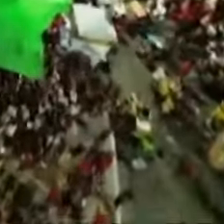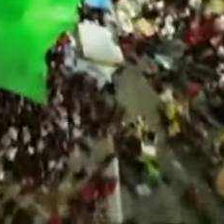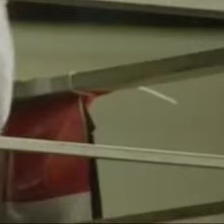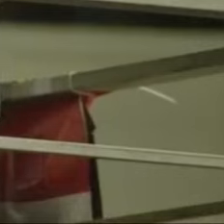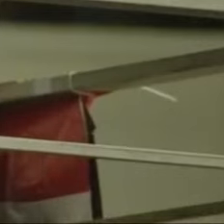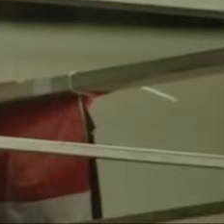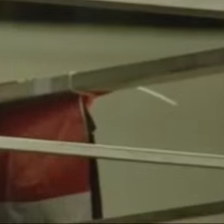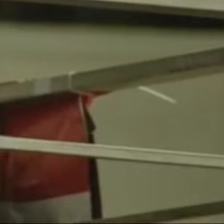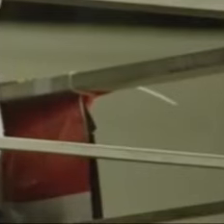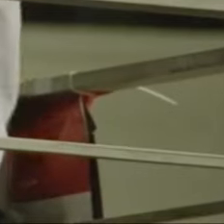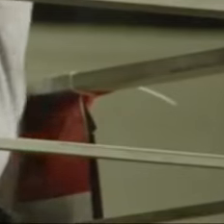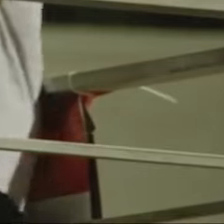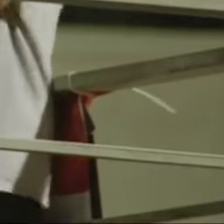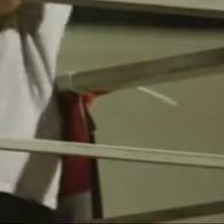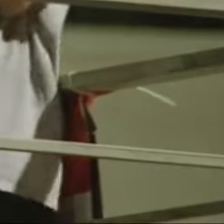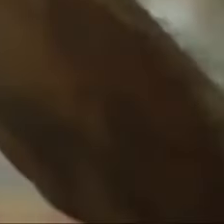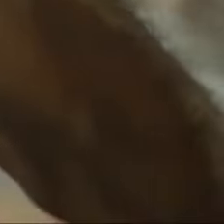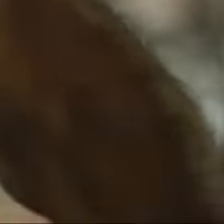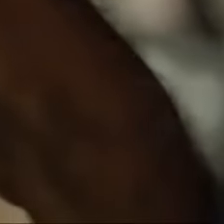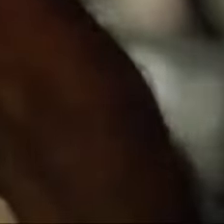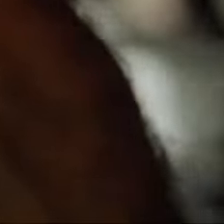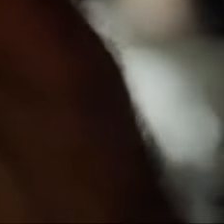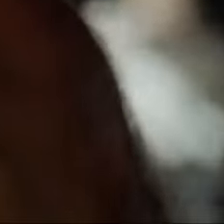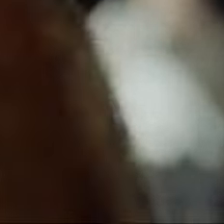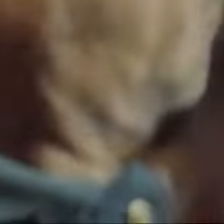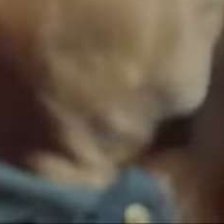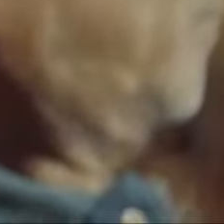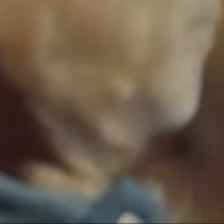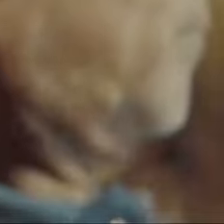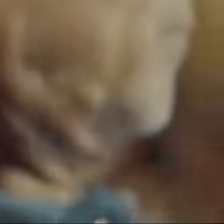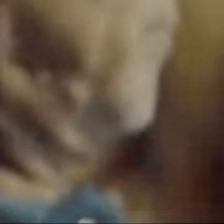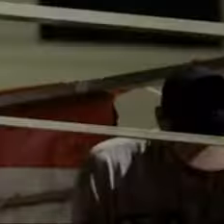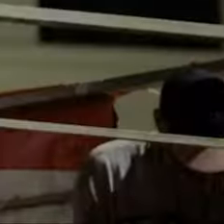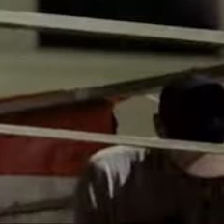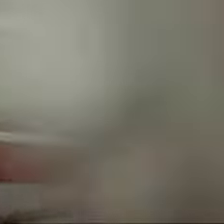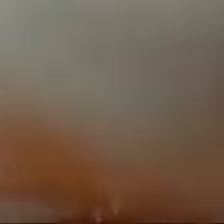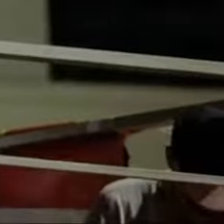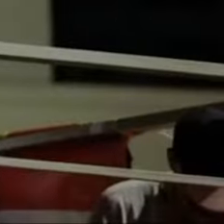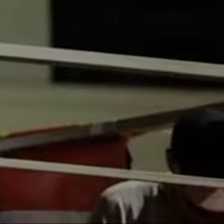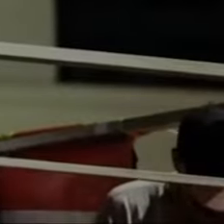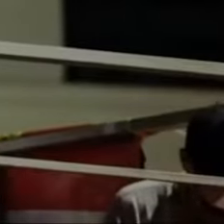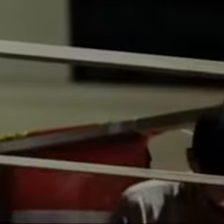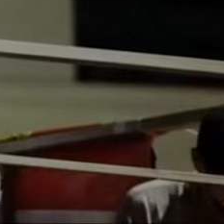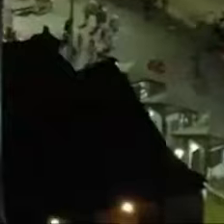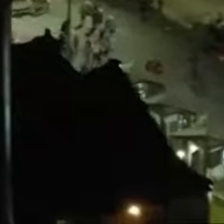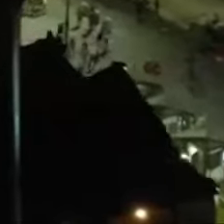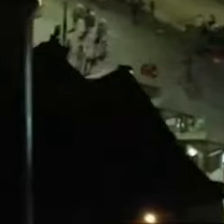Eu preciso que vocês elejam o Jerônimo governador da